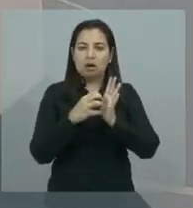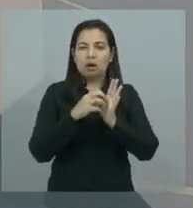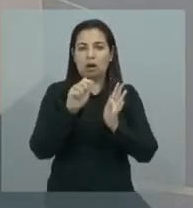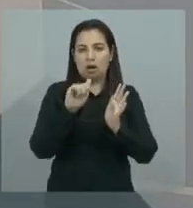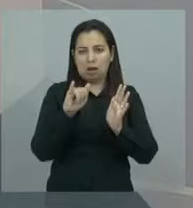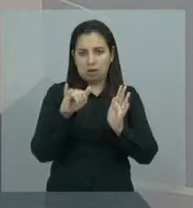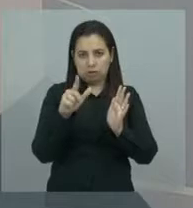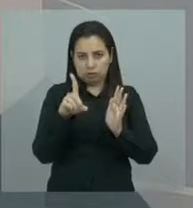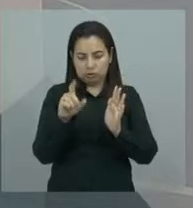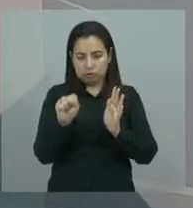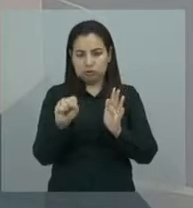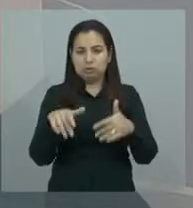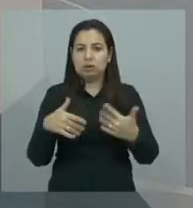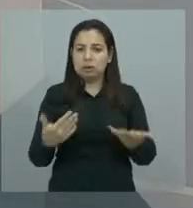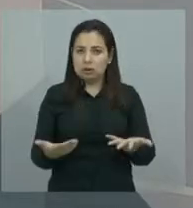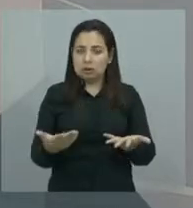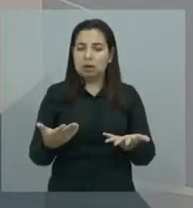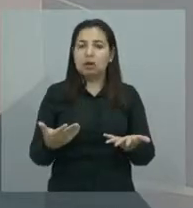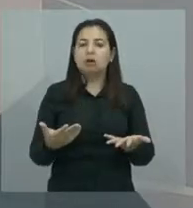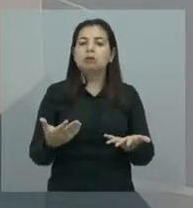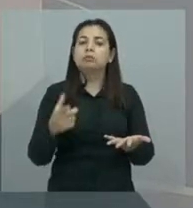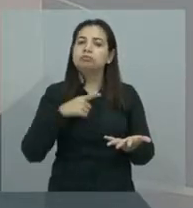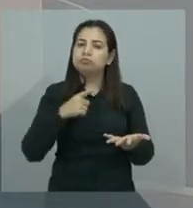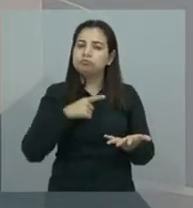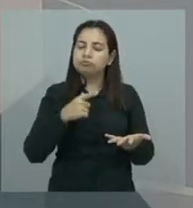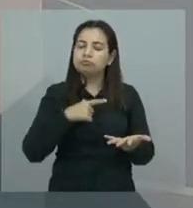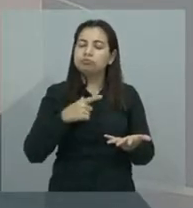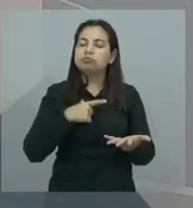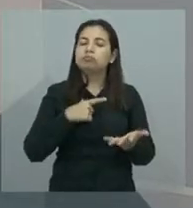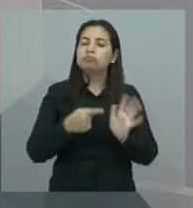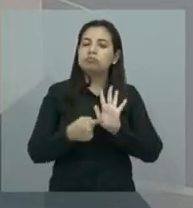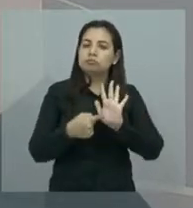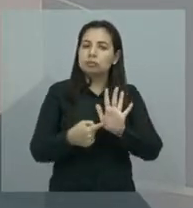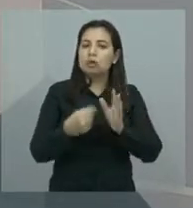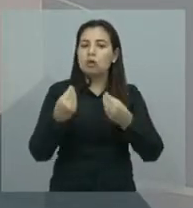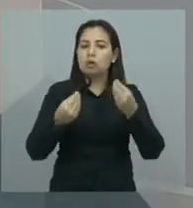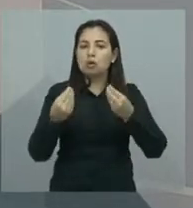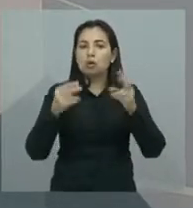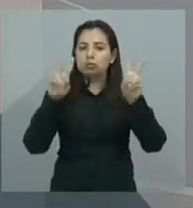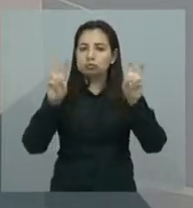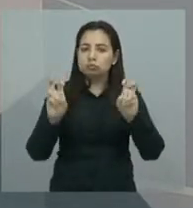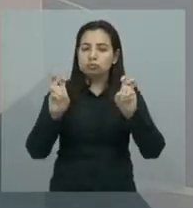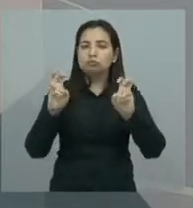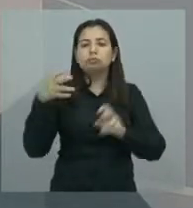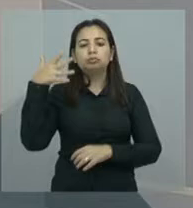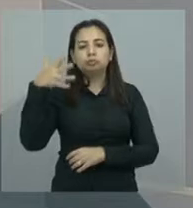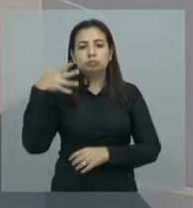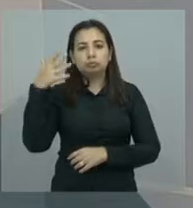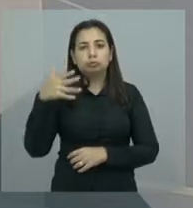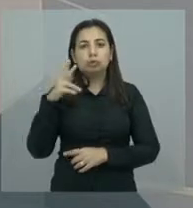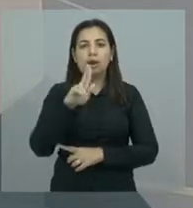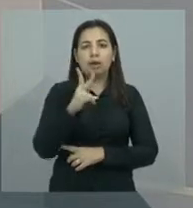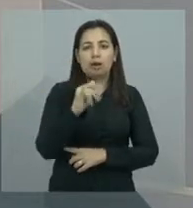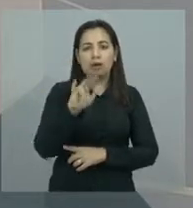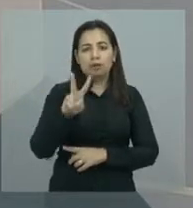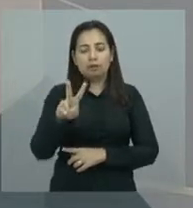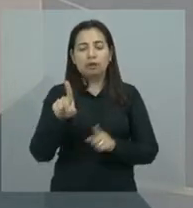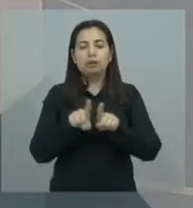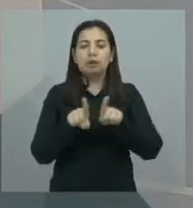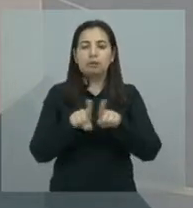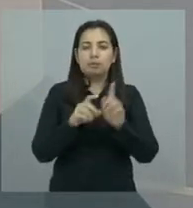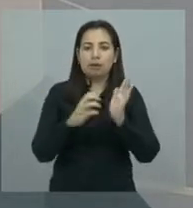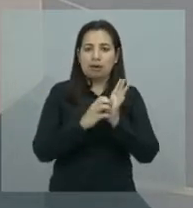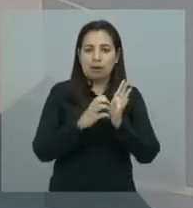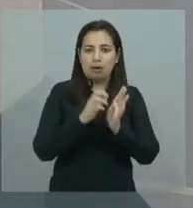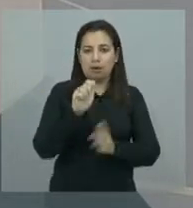todo dedicado a esse problema. E para falar do Dia Mundial de Luta contra HIV/AIDS, nós estamos recebendo aqui no estúdio